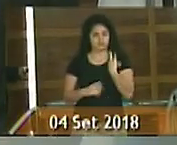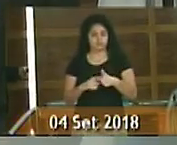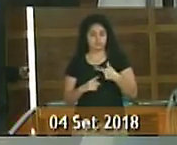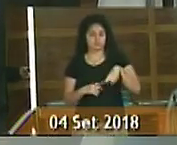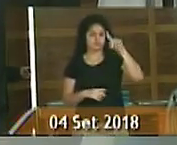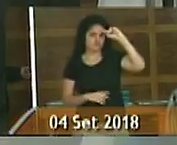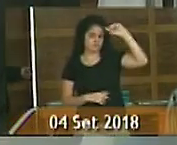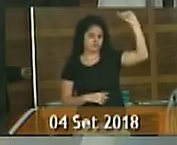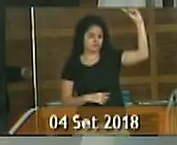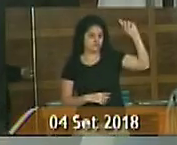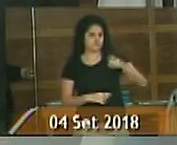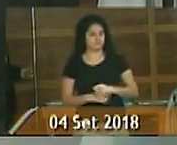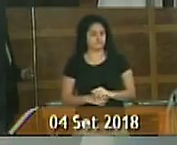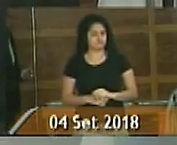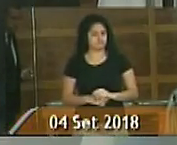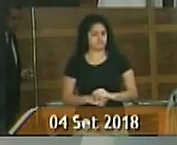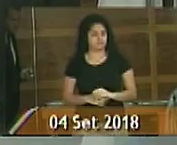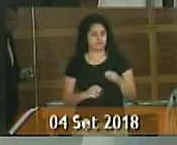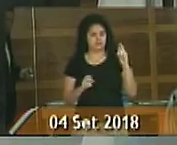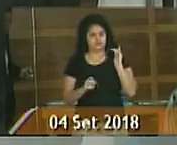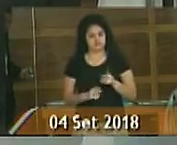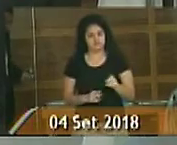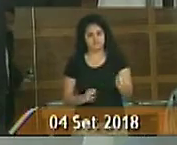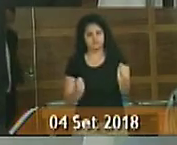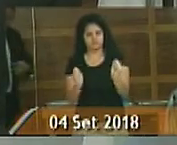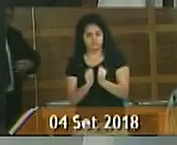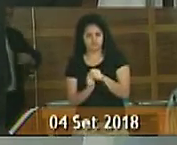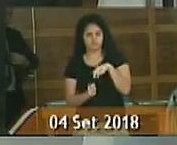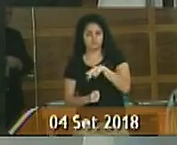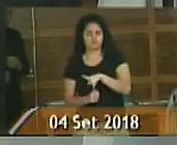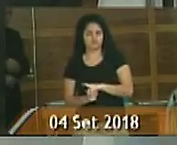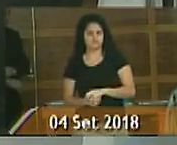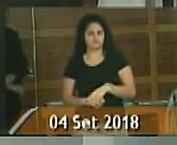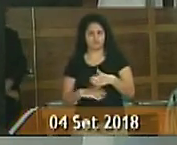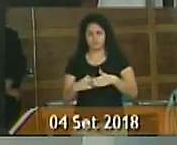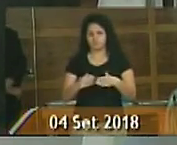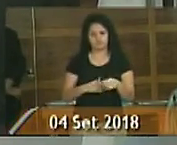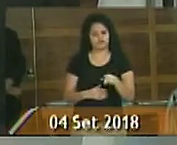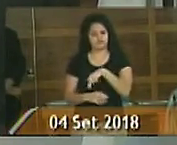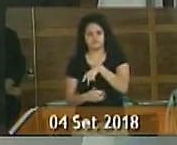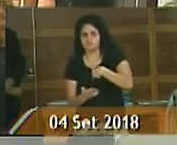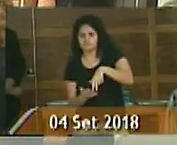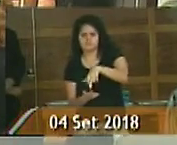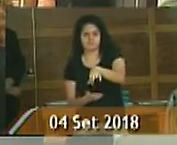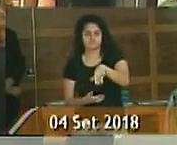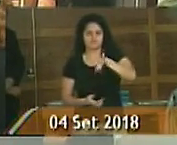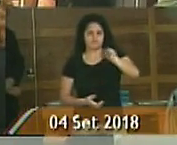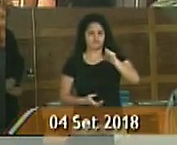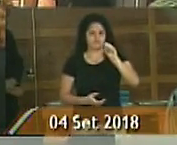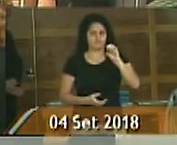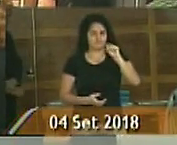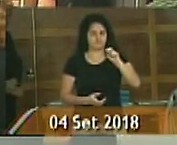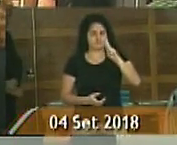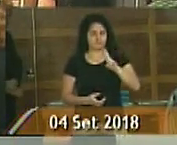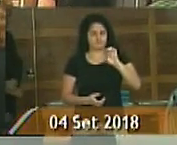Senhor, o seu Deus, estará com você por onde você andar. Josué